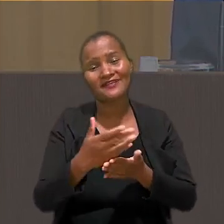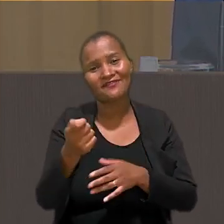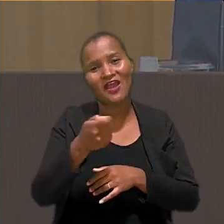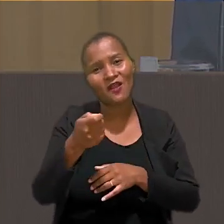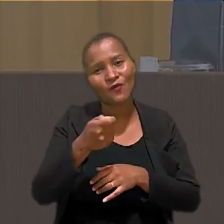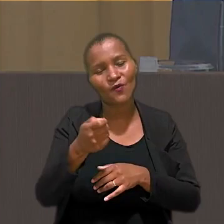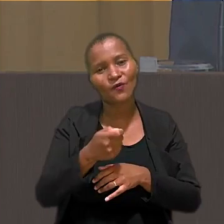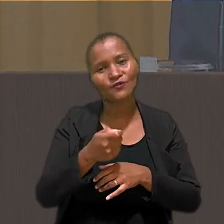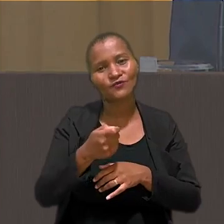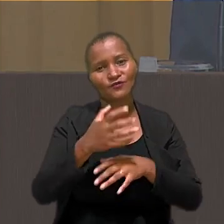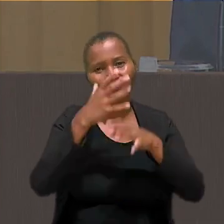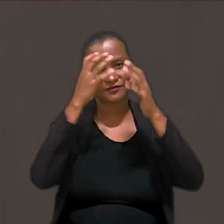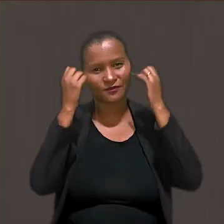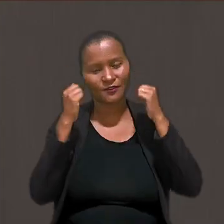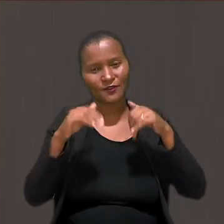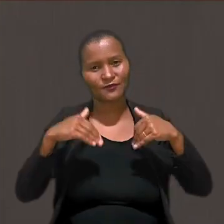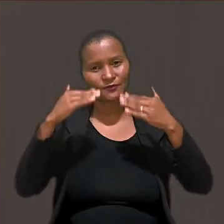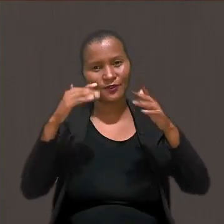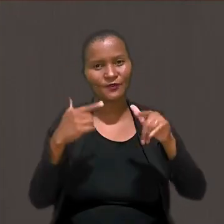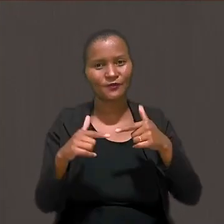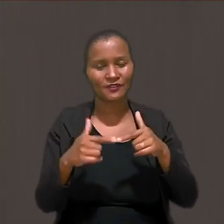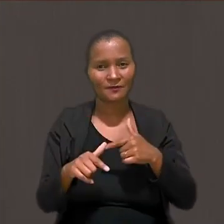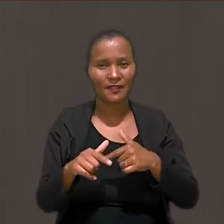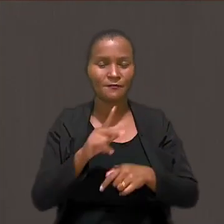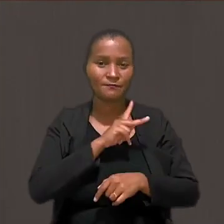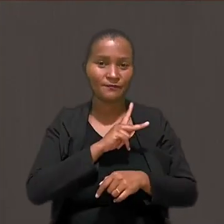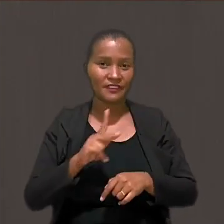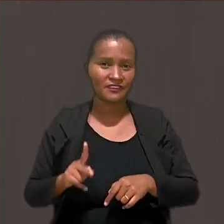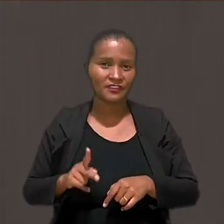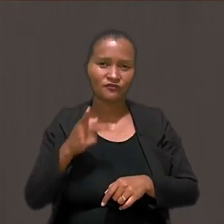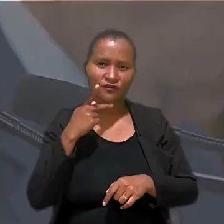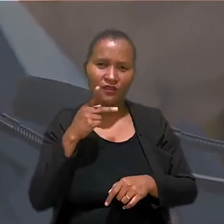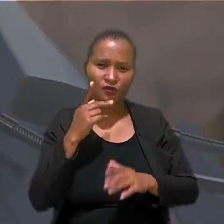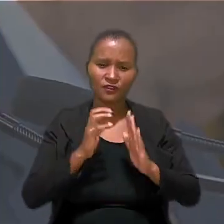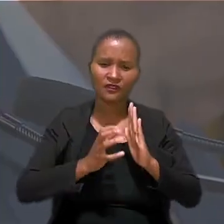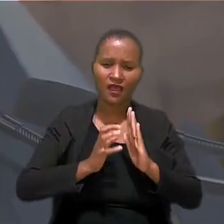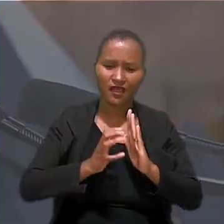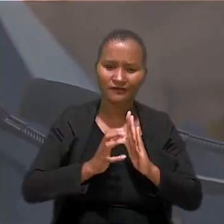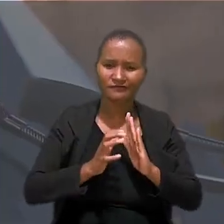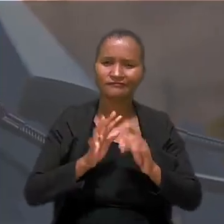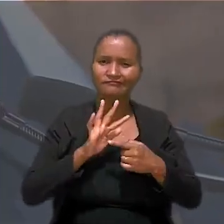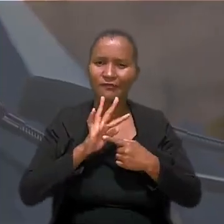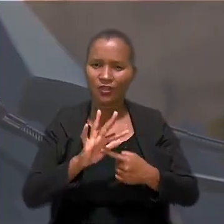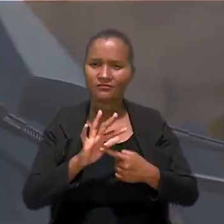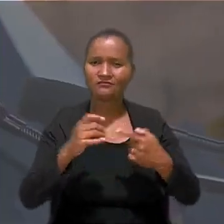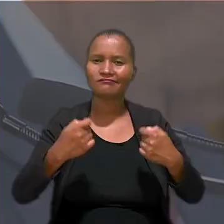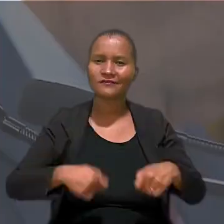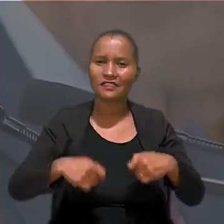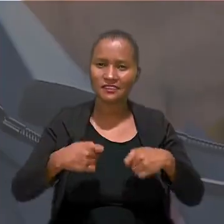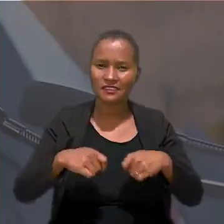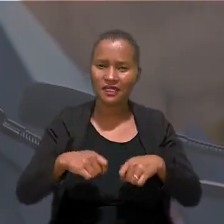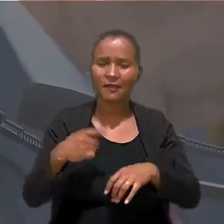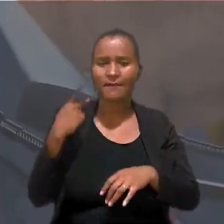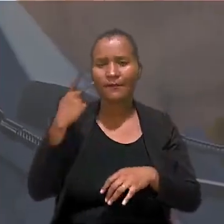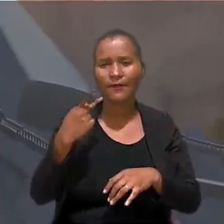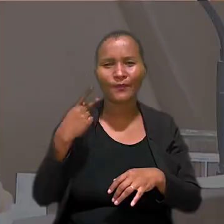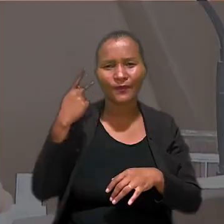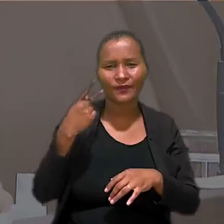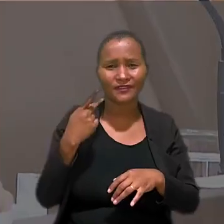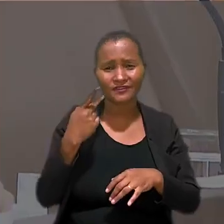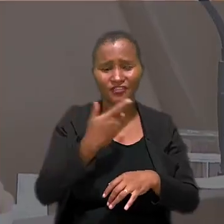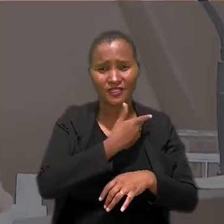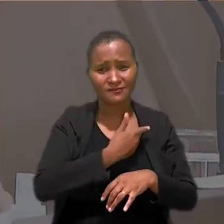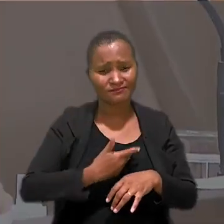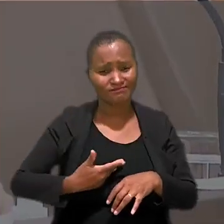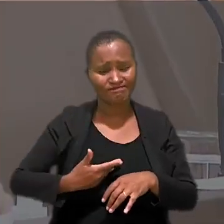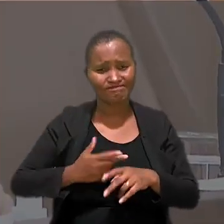desde o mês de agosto no Tribunal Superior do Trabalho. O presidente citou dados que reforçam a necessidade de